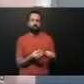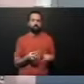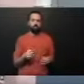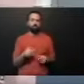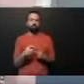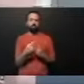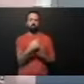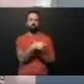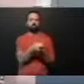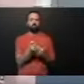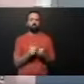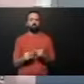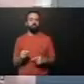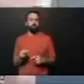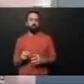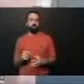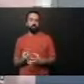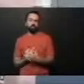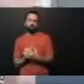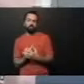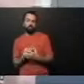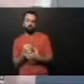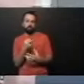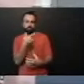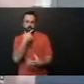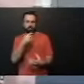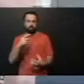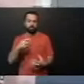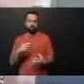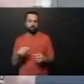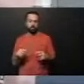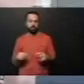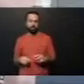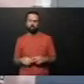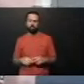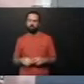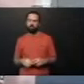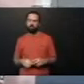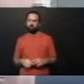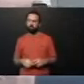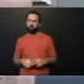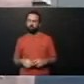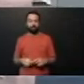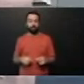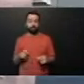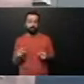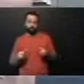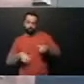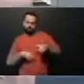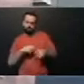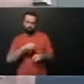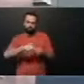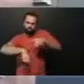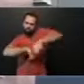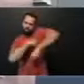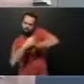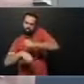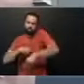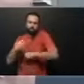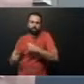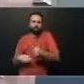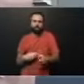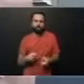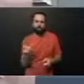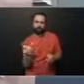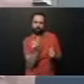banana, vitamina. Nossa, que confusão é essa, professora? Mas essa era a mesma intenção. Eu quero ver